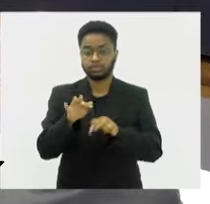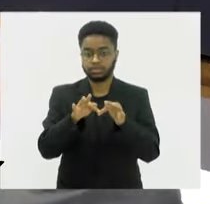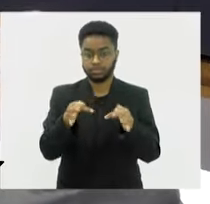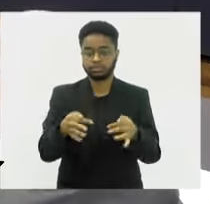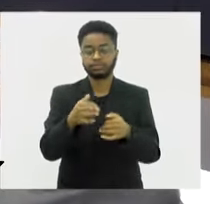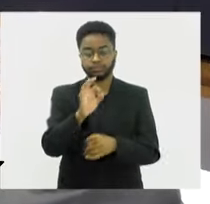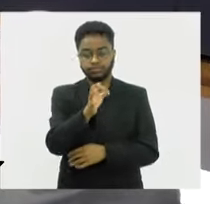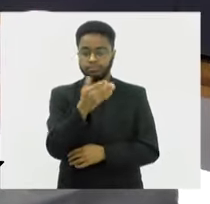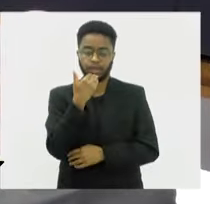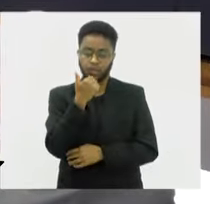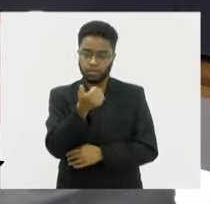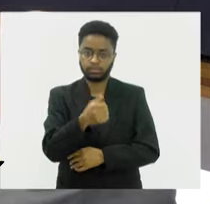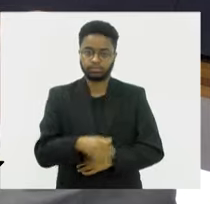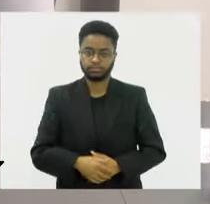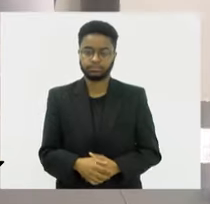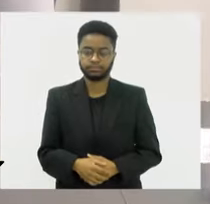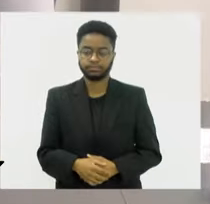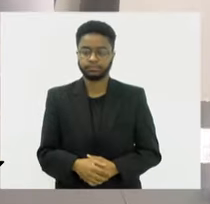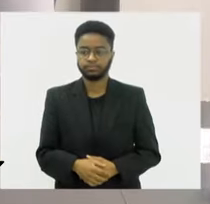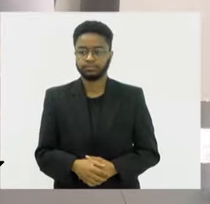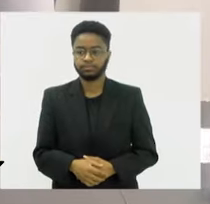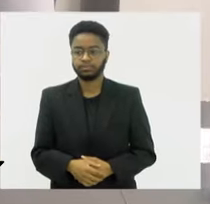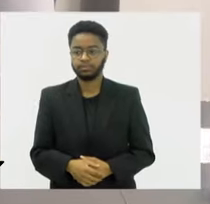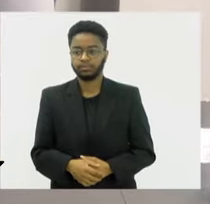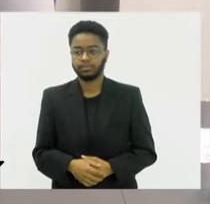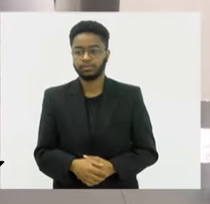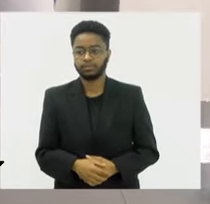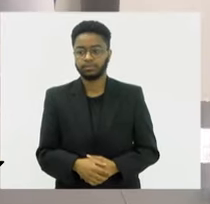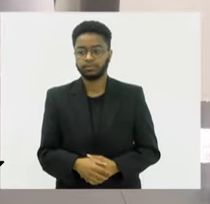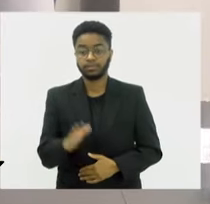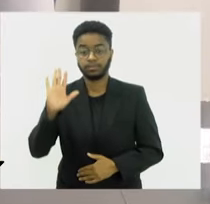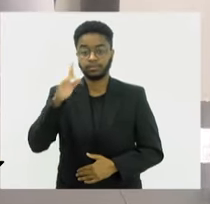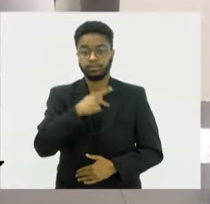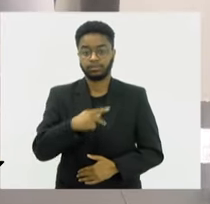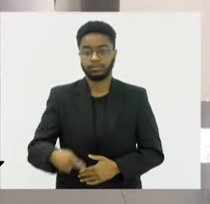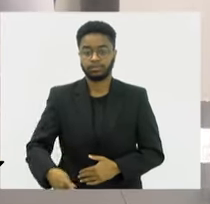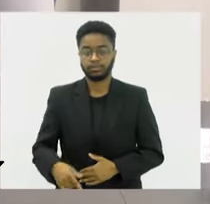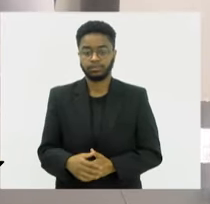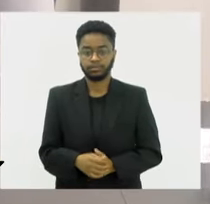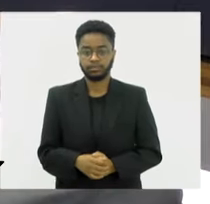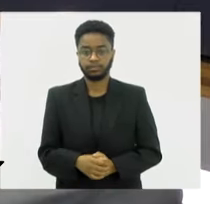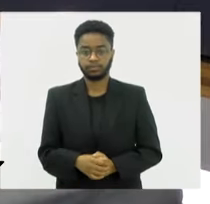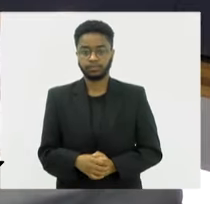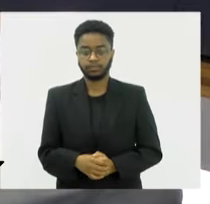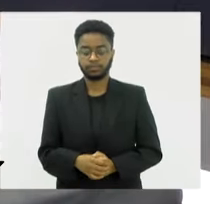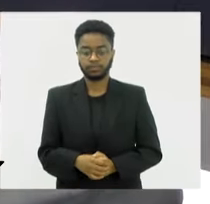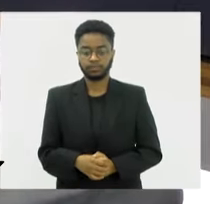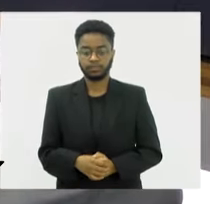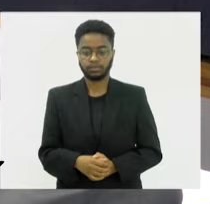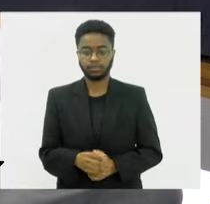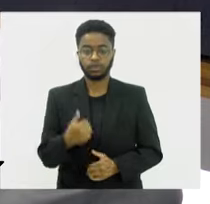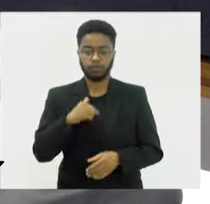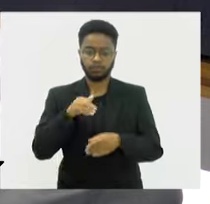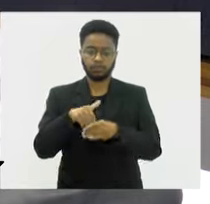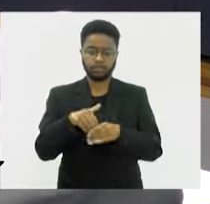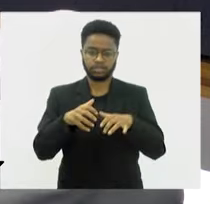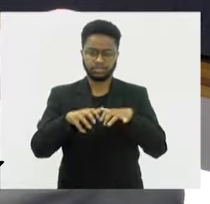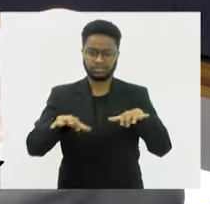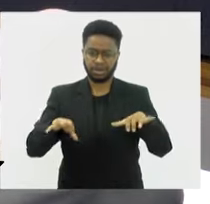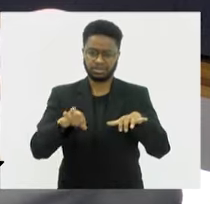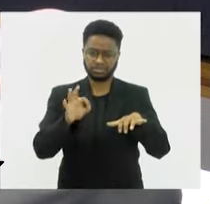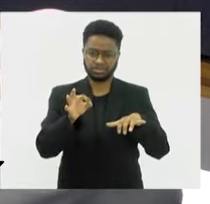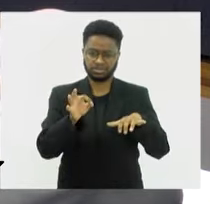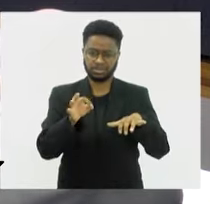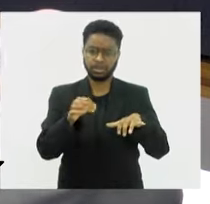simples, melhor ainda. Perfeito. Senhor presidente. Deputado Cozzolino. Tem um voto separado, não tem, presidente?